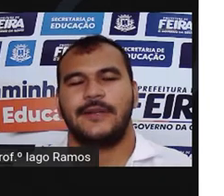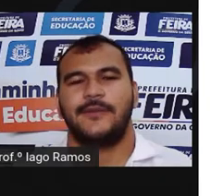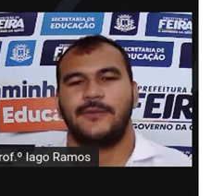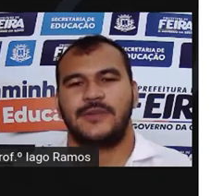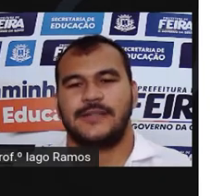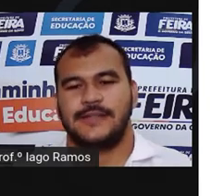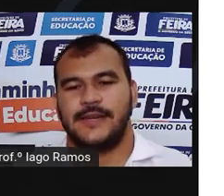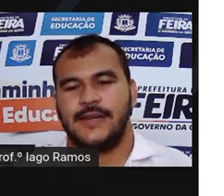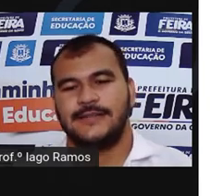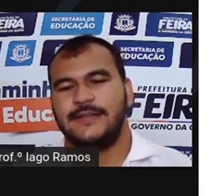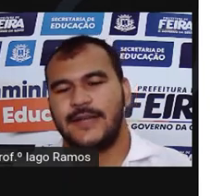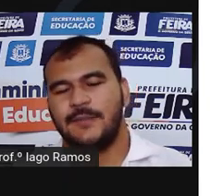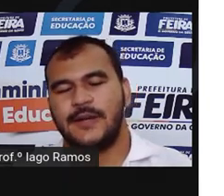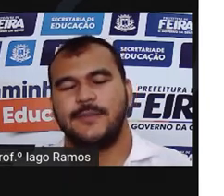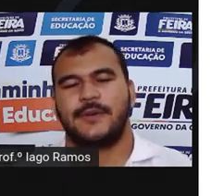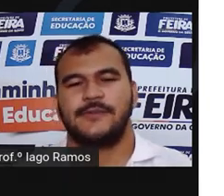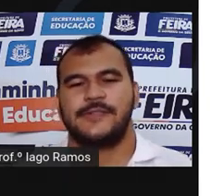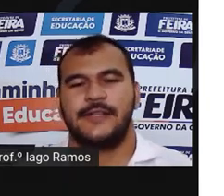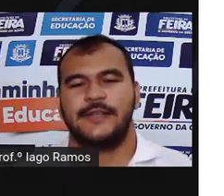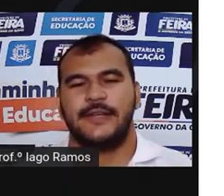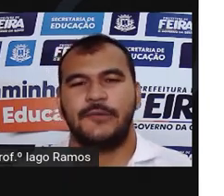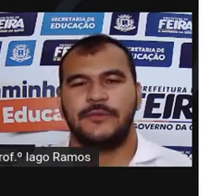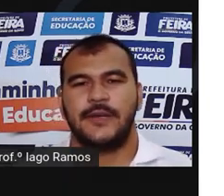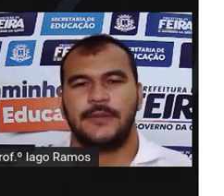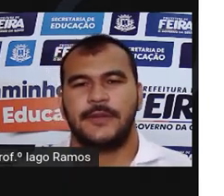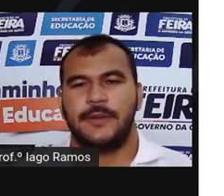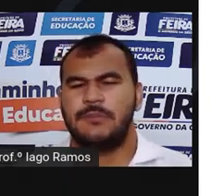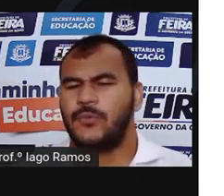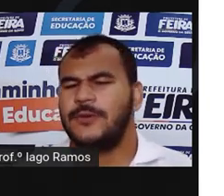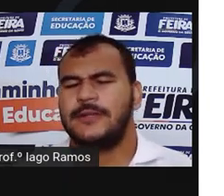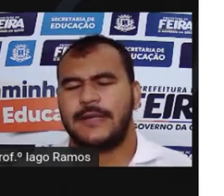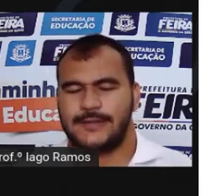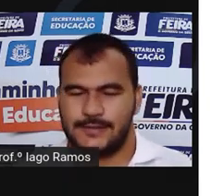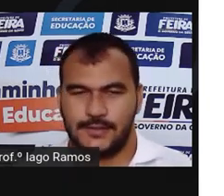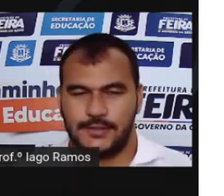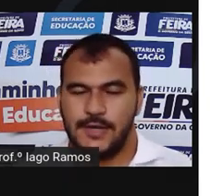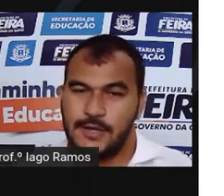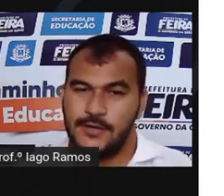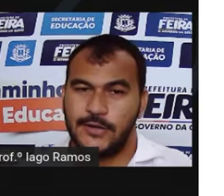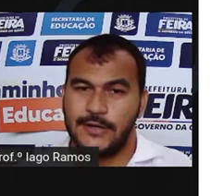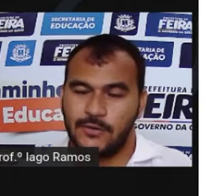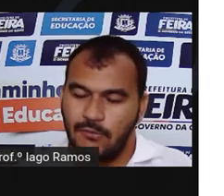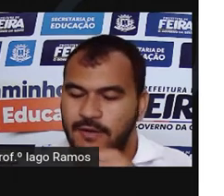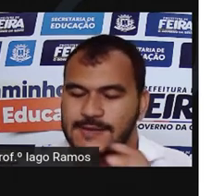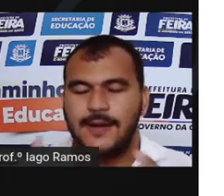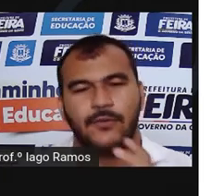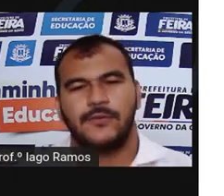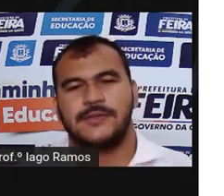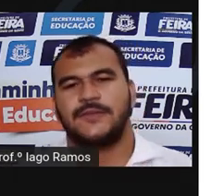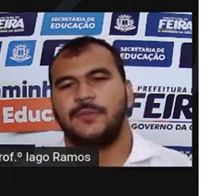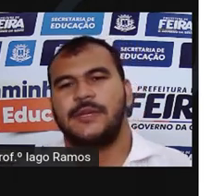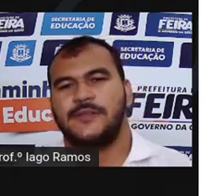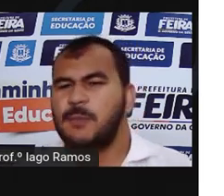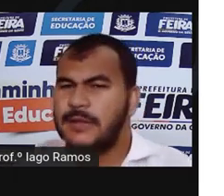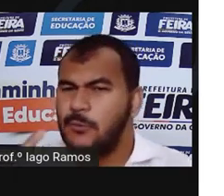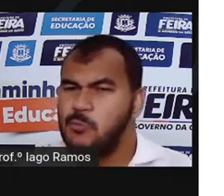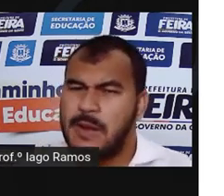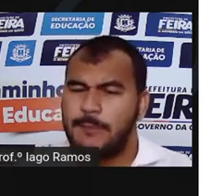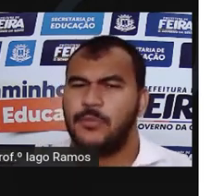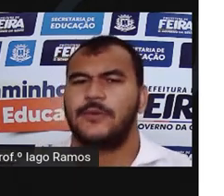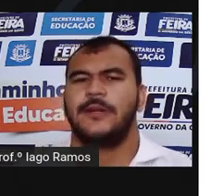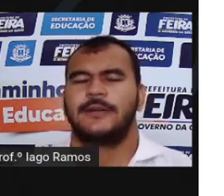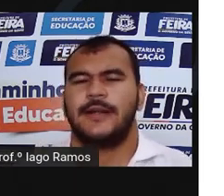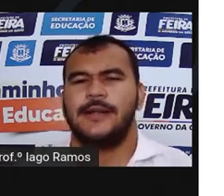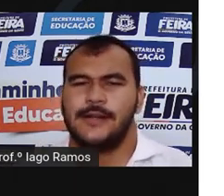aqui agora né eu vou trazer esse tema aqui para você que é um tema também muito interessante eu queria conversar com você sobre isso